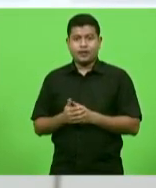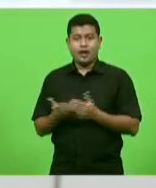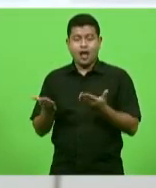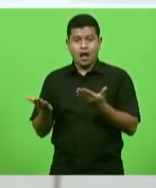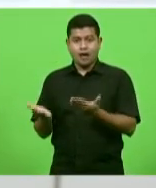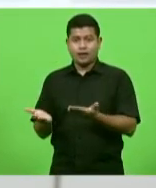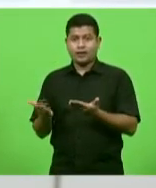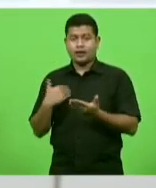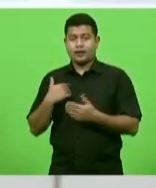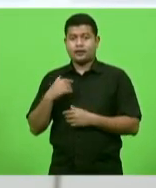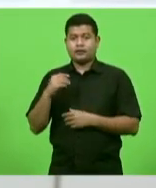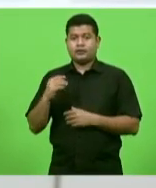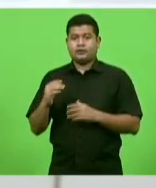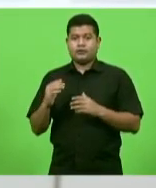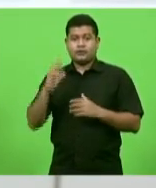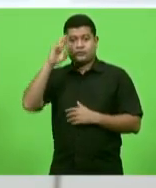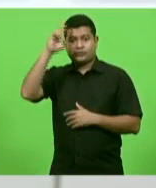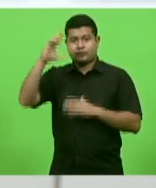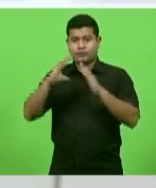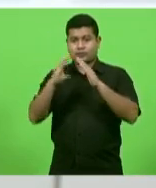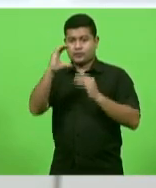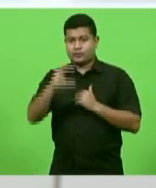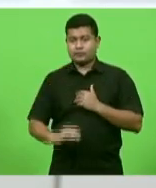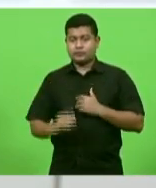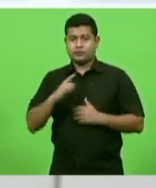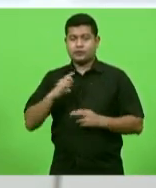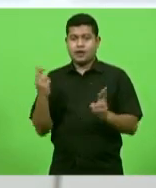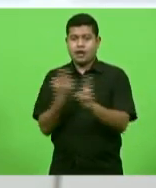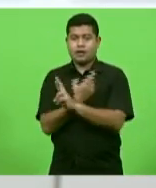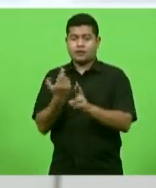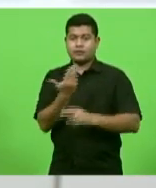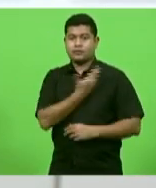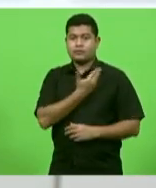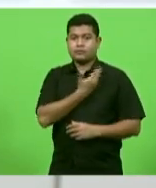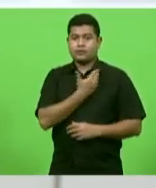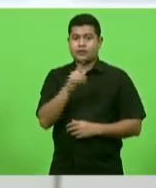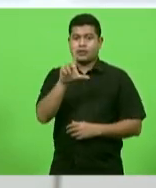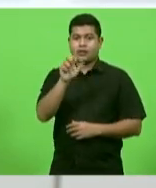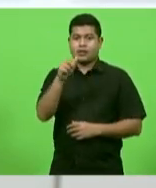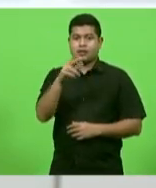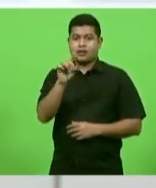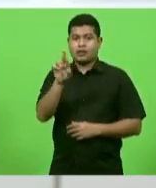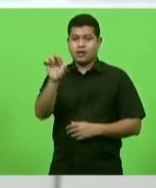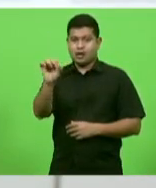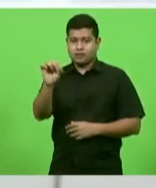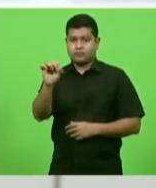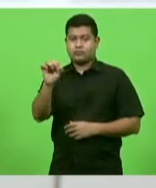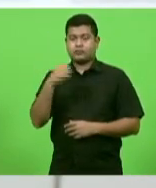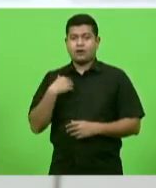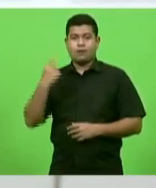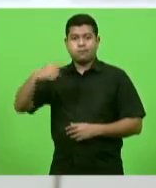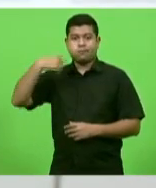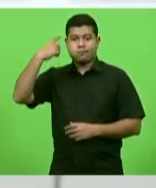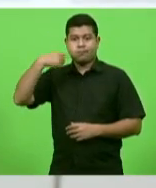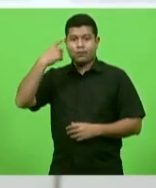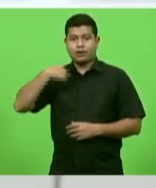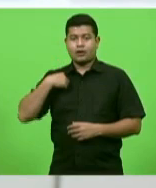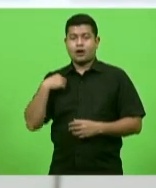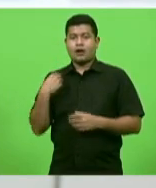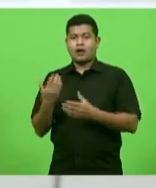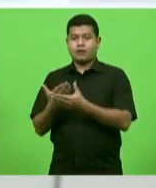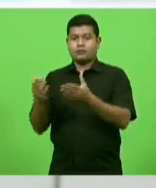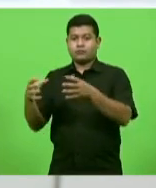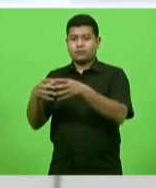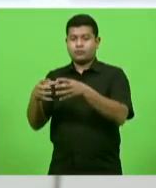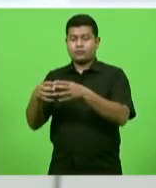Douglas Borba chefe da casa civil possui a relação de amizade com o senhor Leandro Leandro de Barros Advogado integrante do